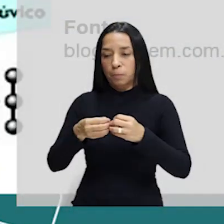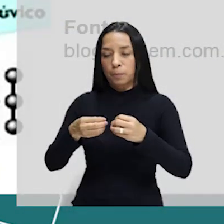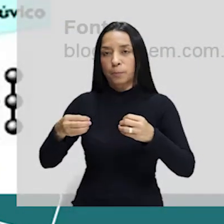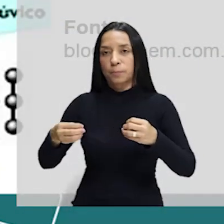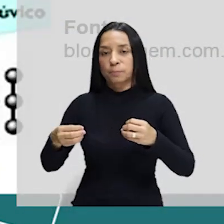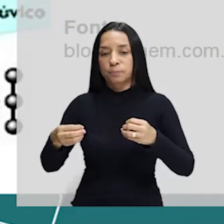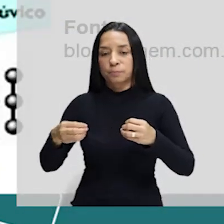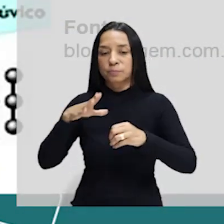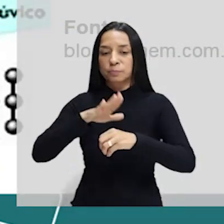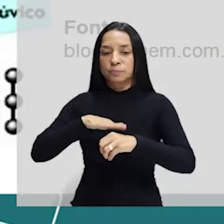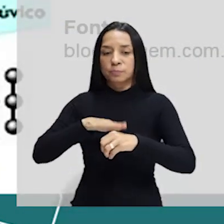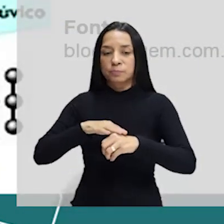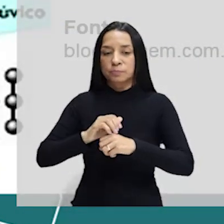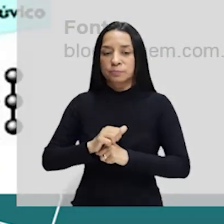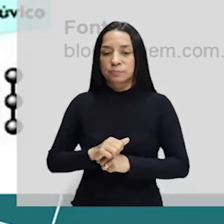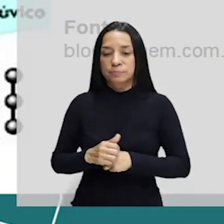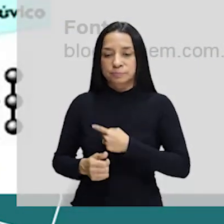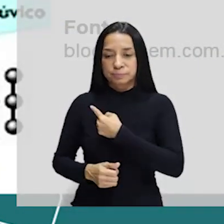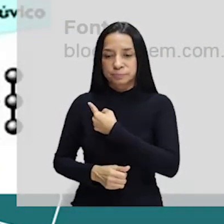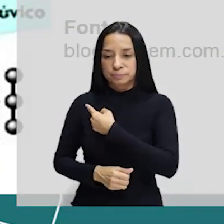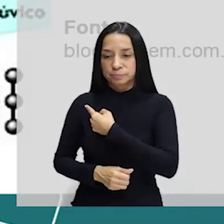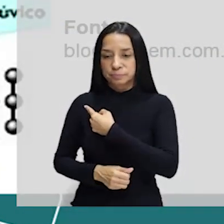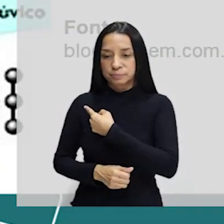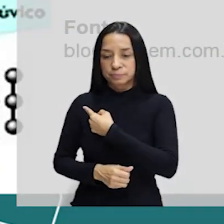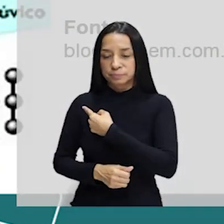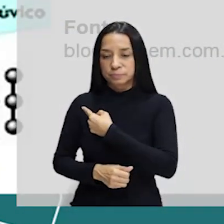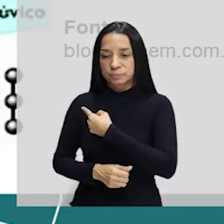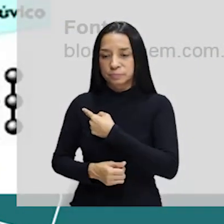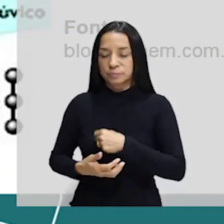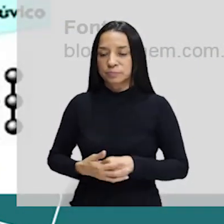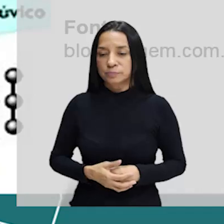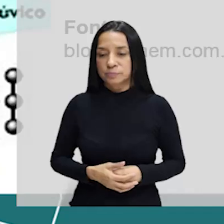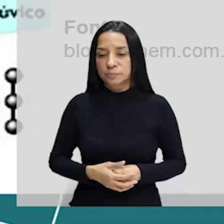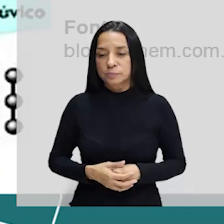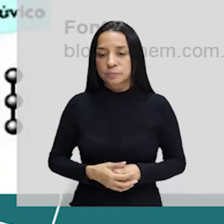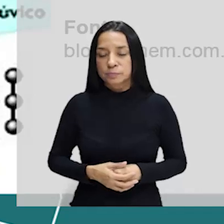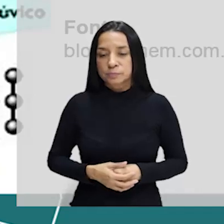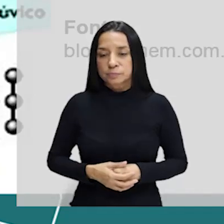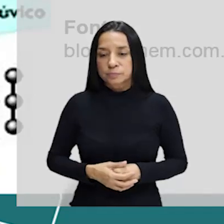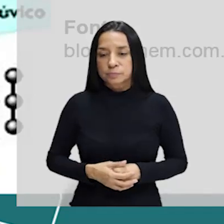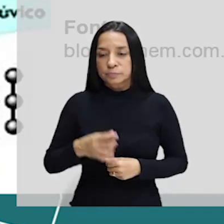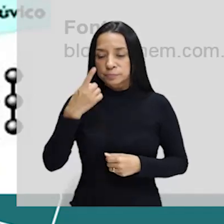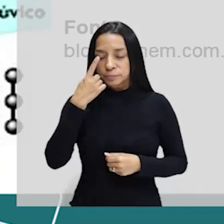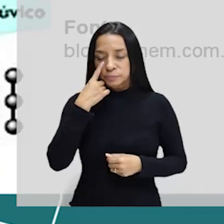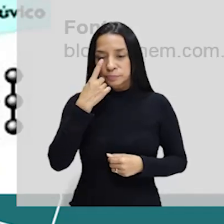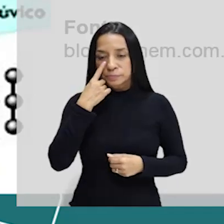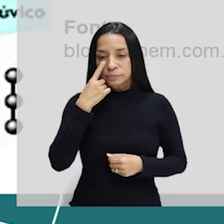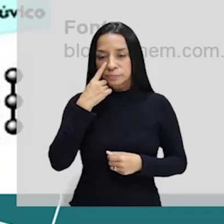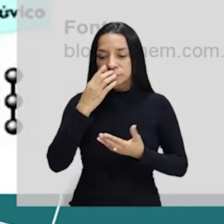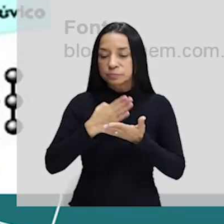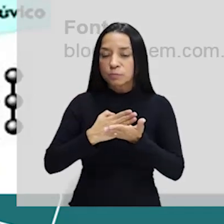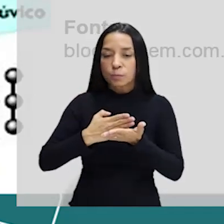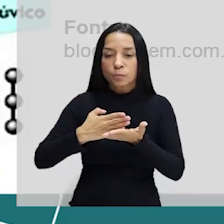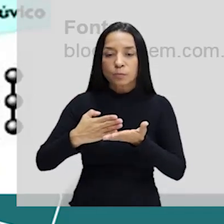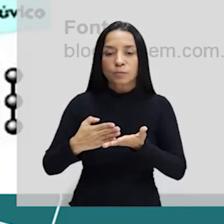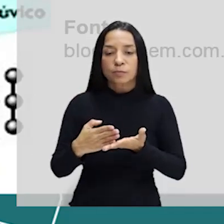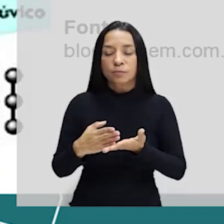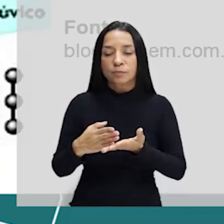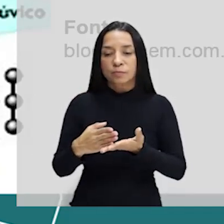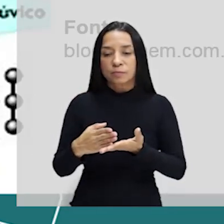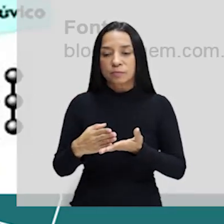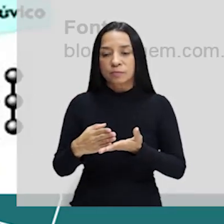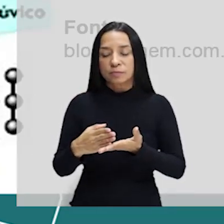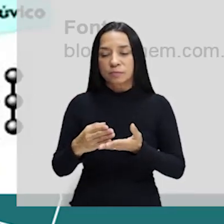moléculas, que são chamadas de ácido pirúvico ou piruvato, tá certo? E veja, inicialmente,